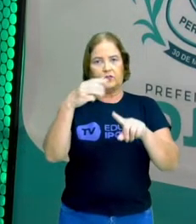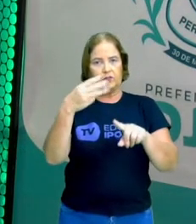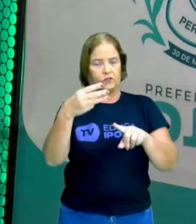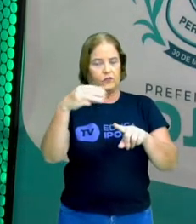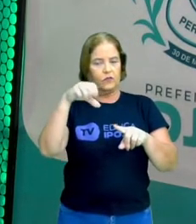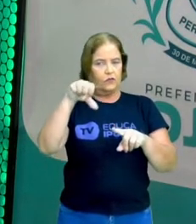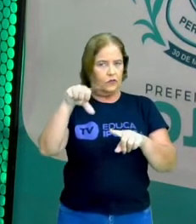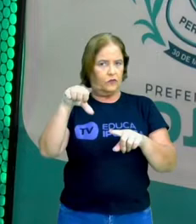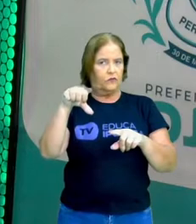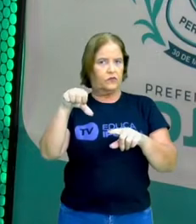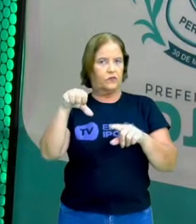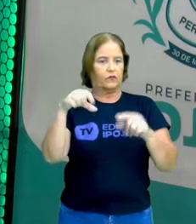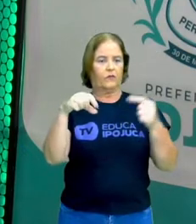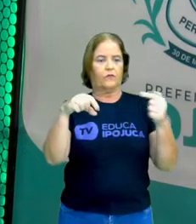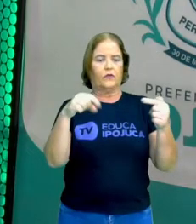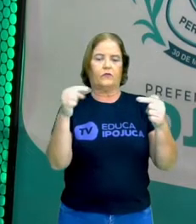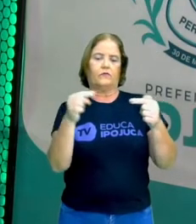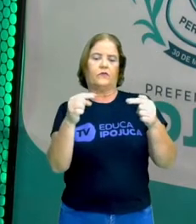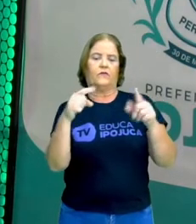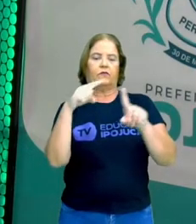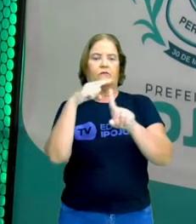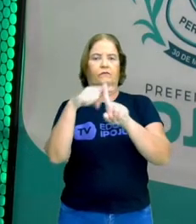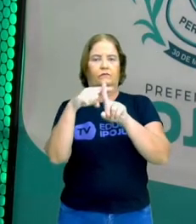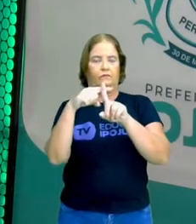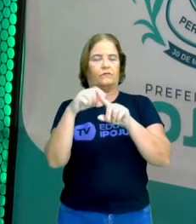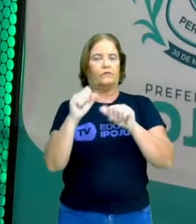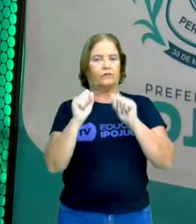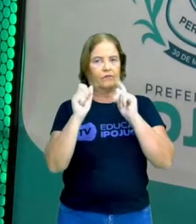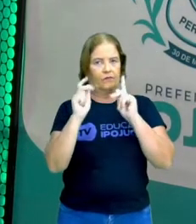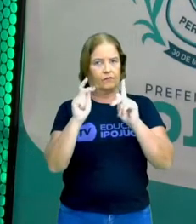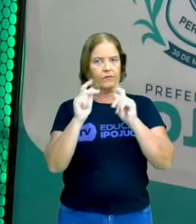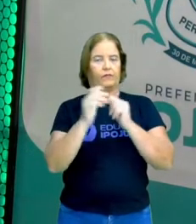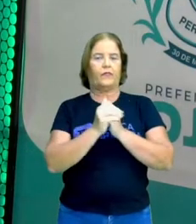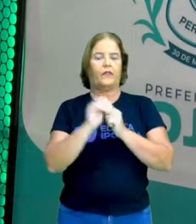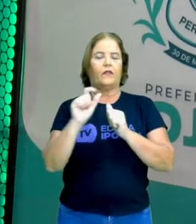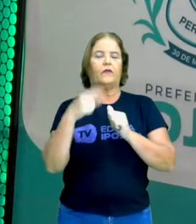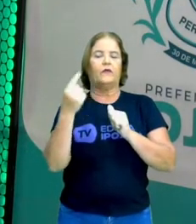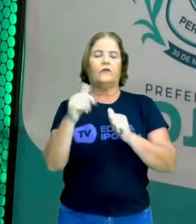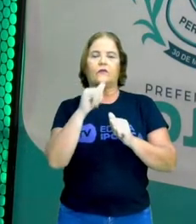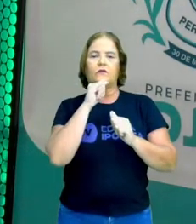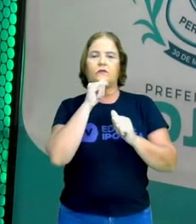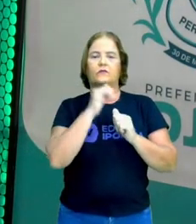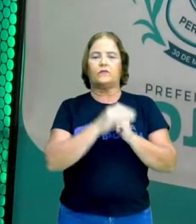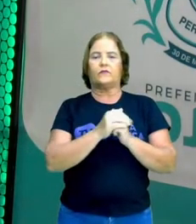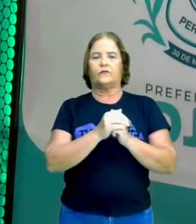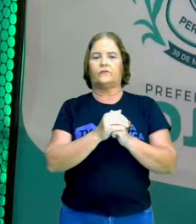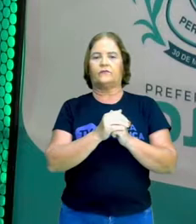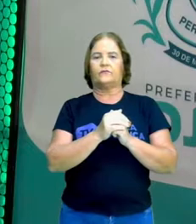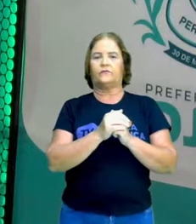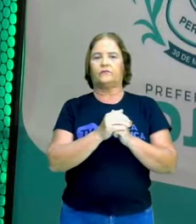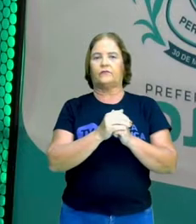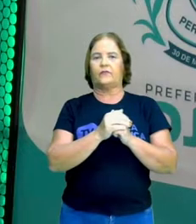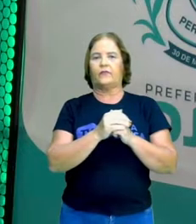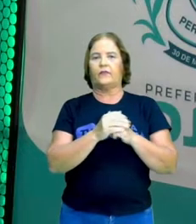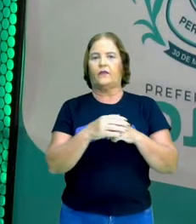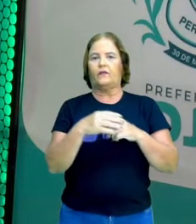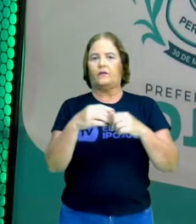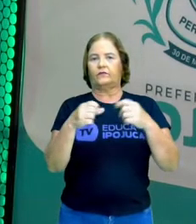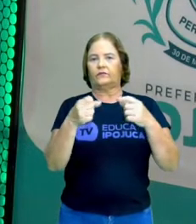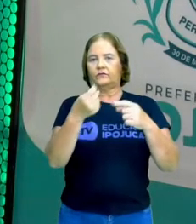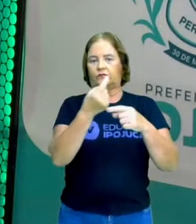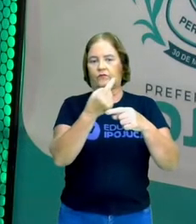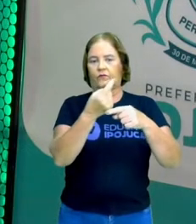mais. A resposta ficou positiva, ok? Outro exemplo, uma fração